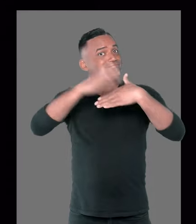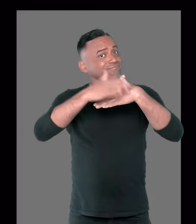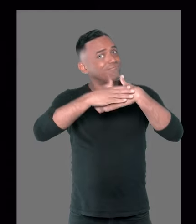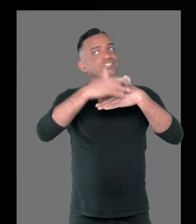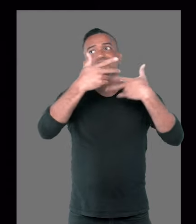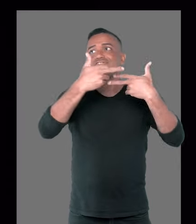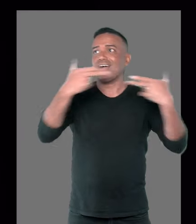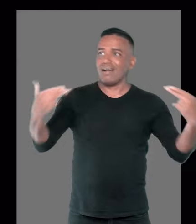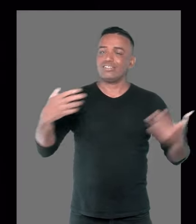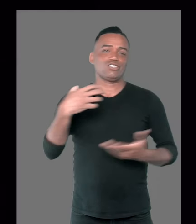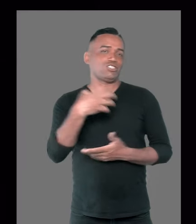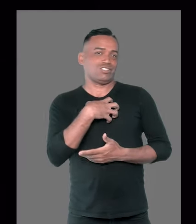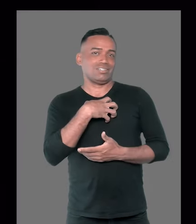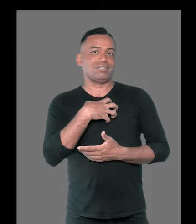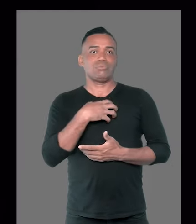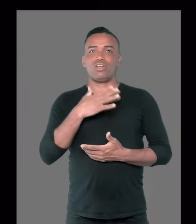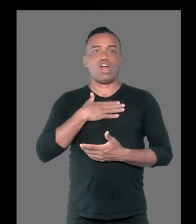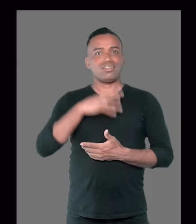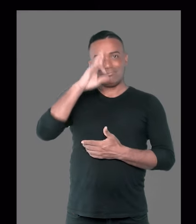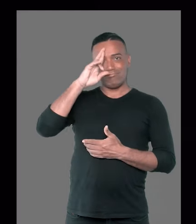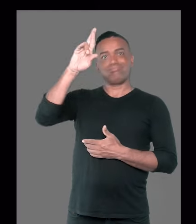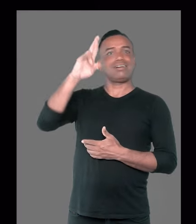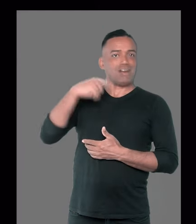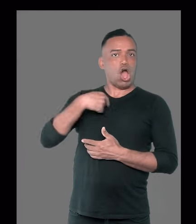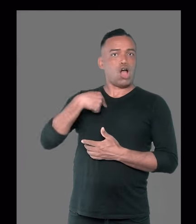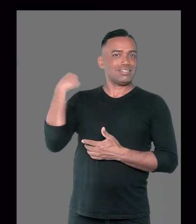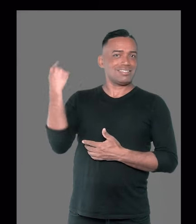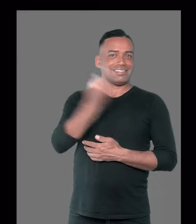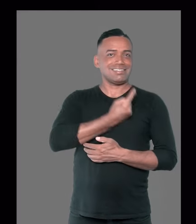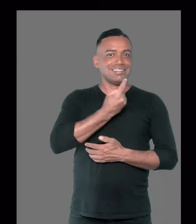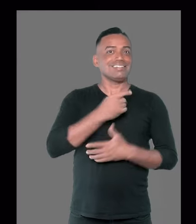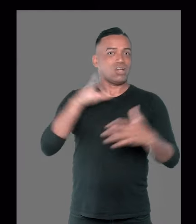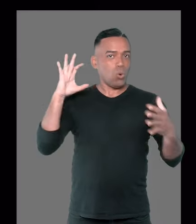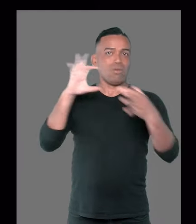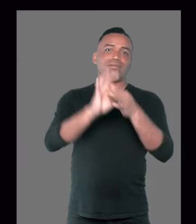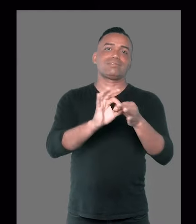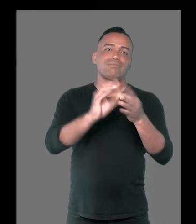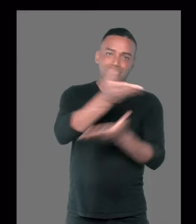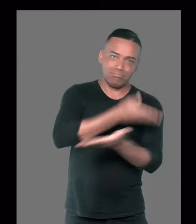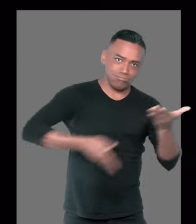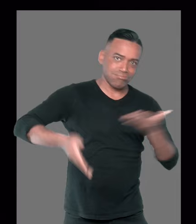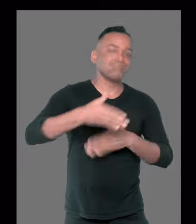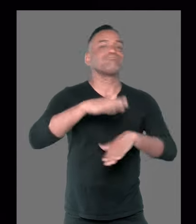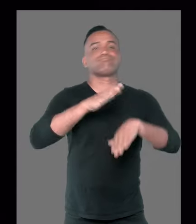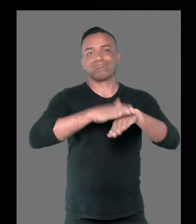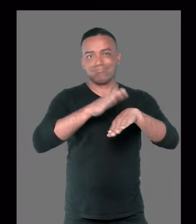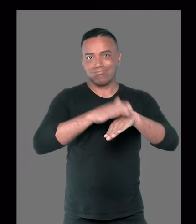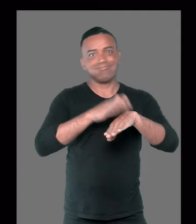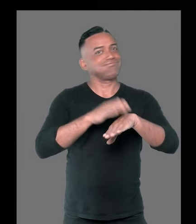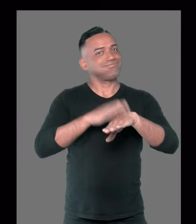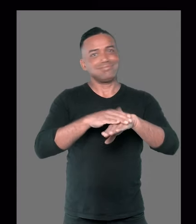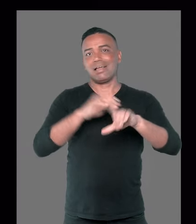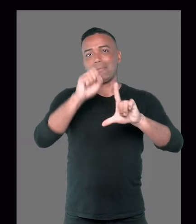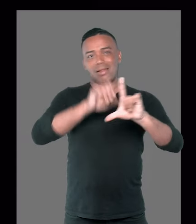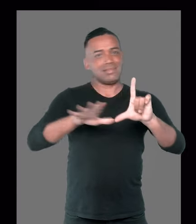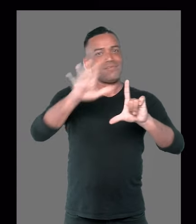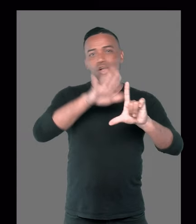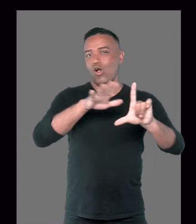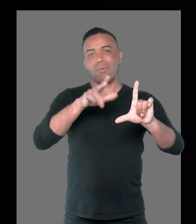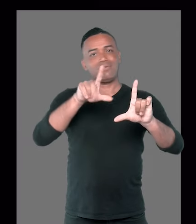e várias vezes porque a gente é o dono aspas da conexão também a gente compartilha a propriedade da conexão com a plataforma